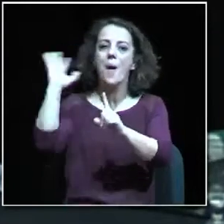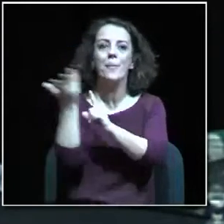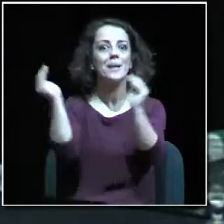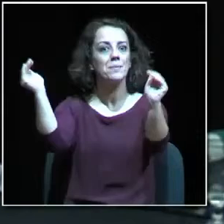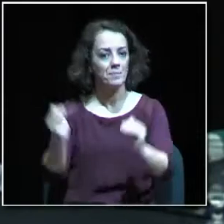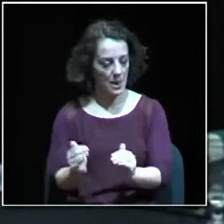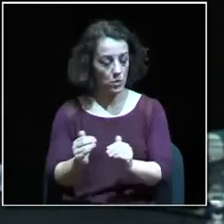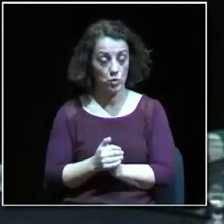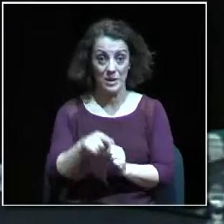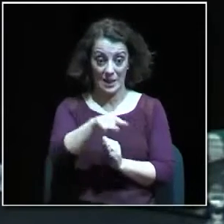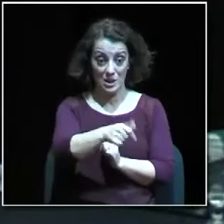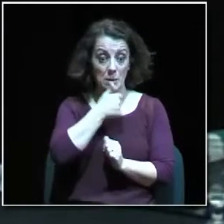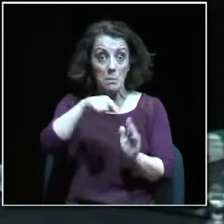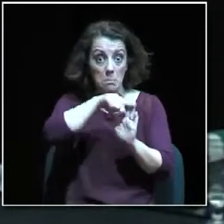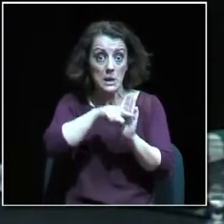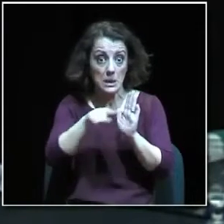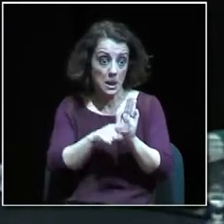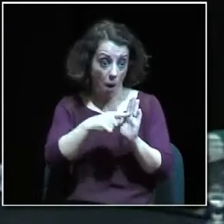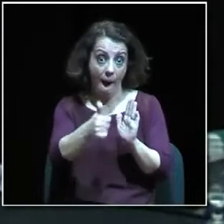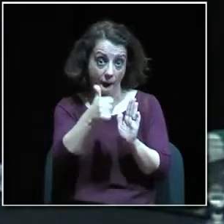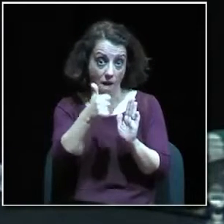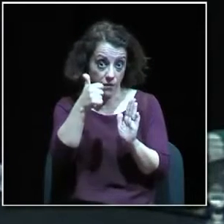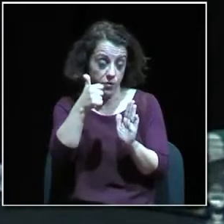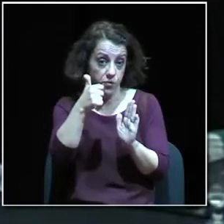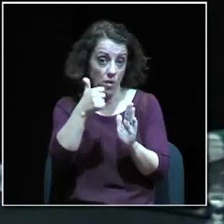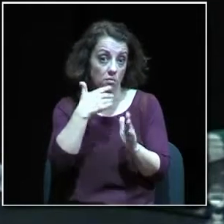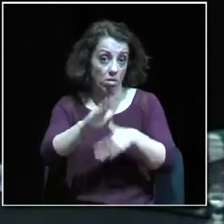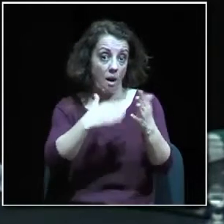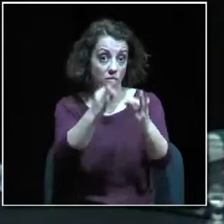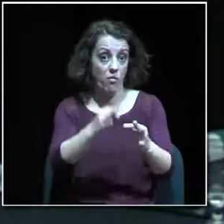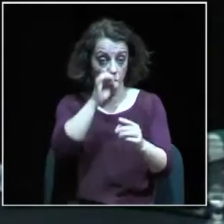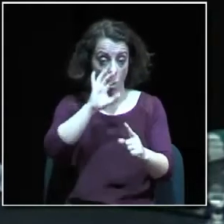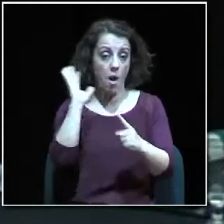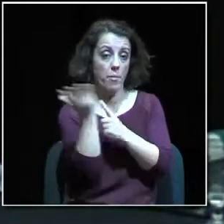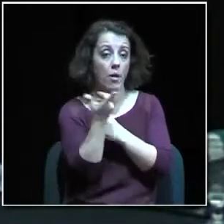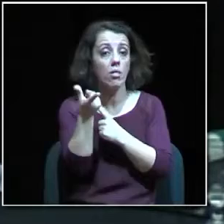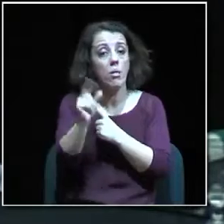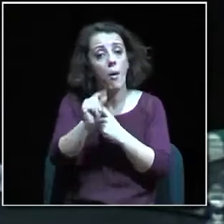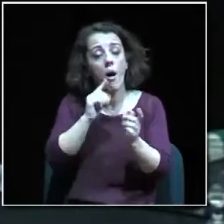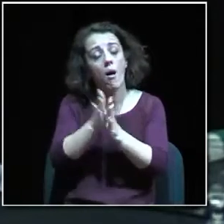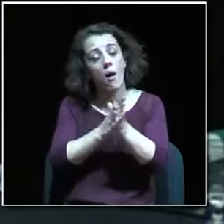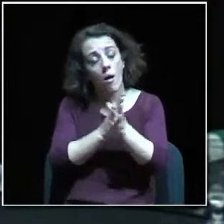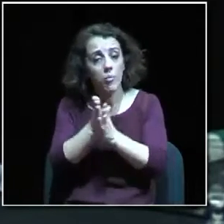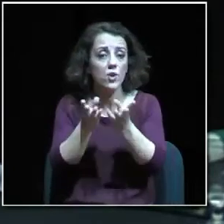medidas, para além de serem ambientalmente inteligentes, podem contribuir para minorar bastante o problema da pobreza energética em